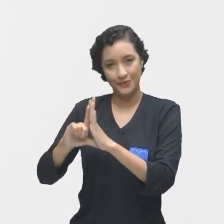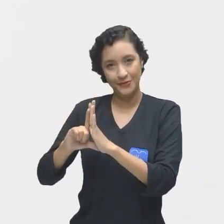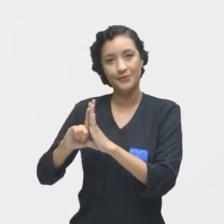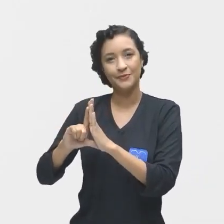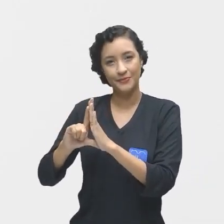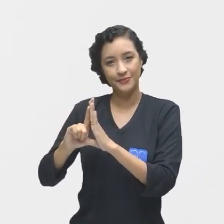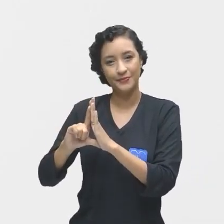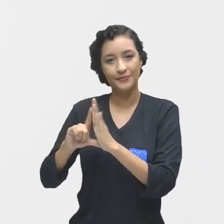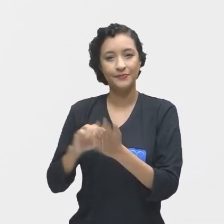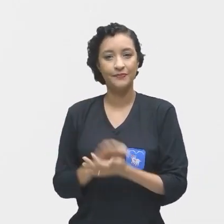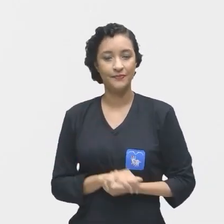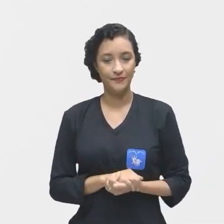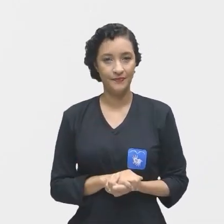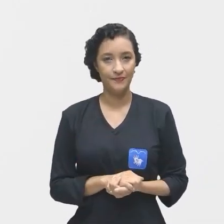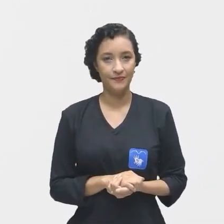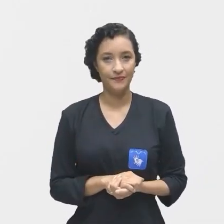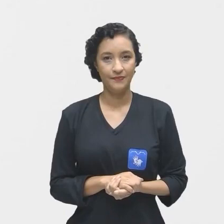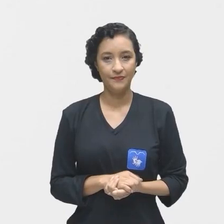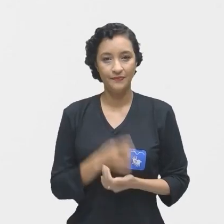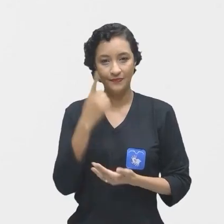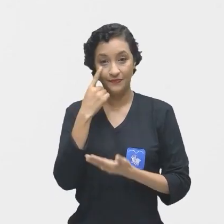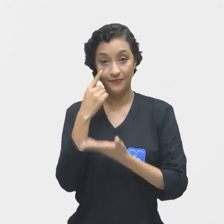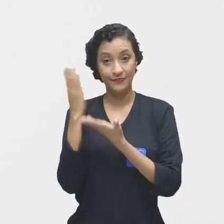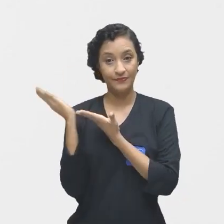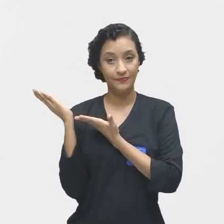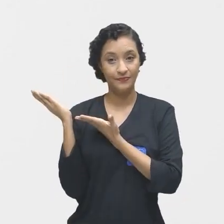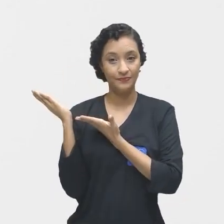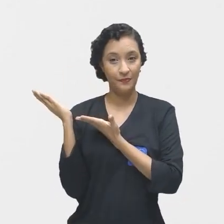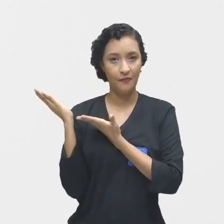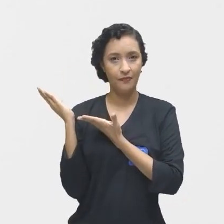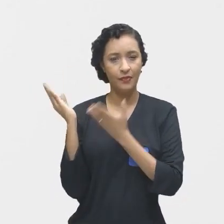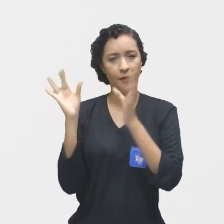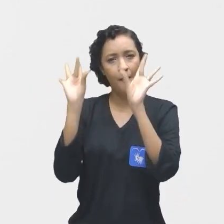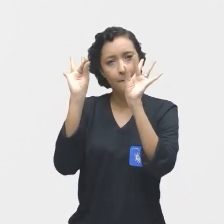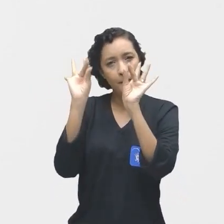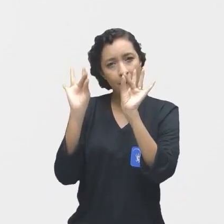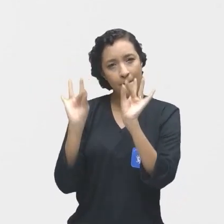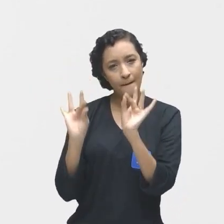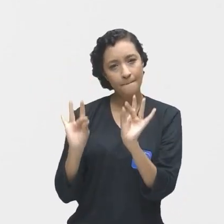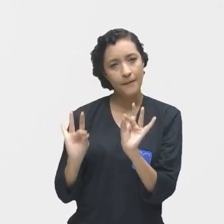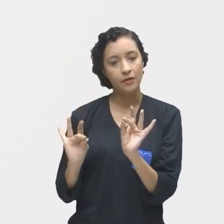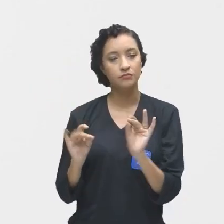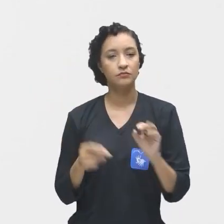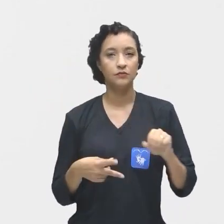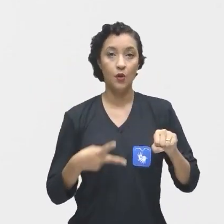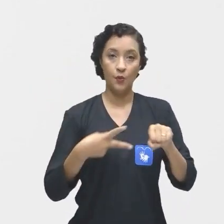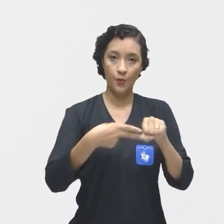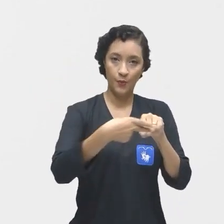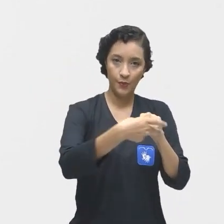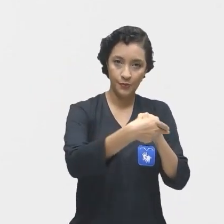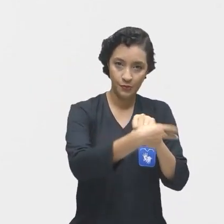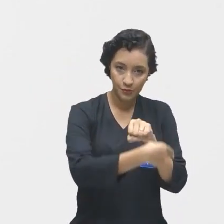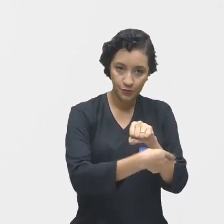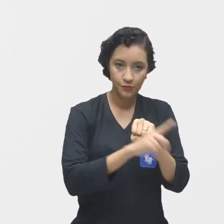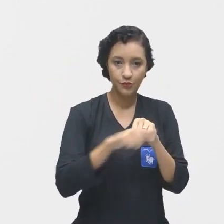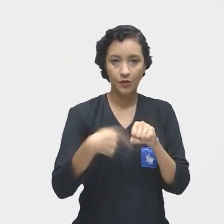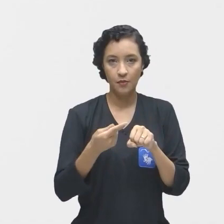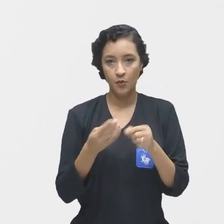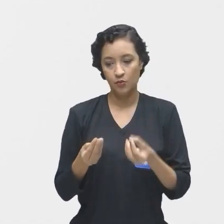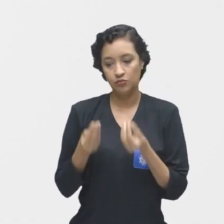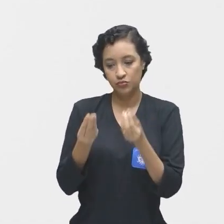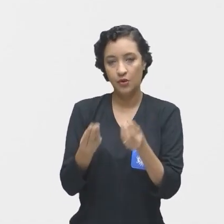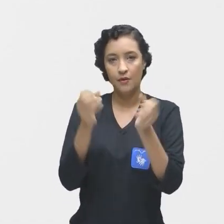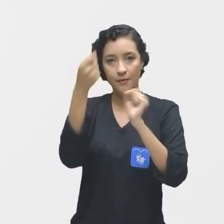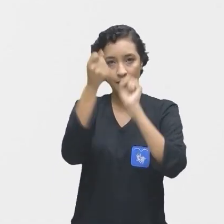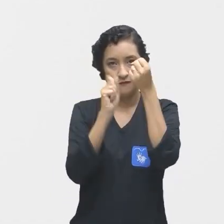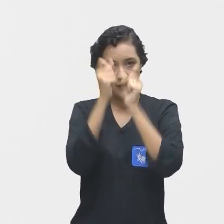Você observou? Olha como está aí, bem explicadinho como funciona essa cadeia produtiva. Mas para